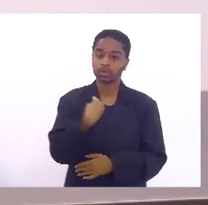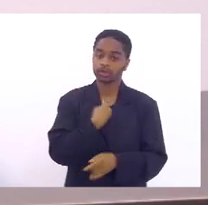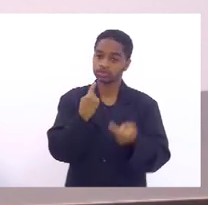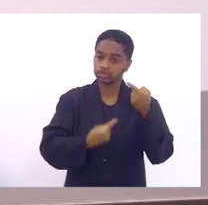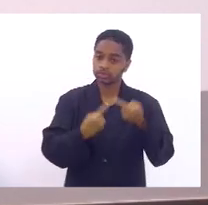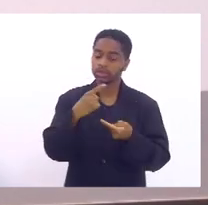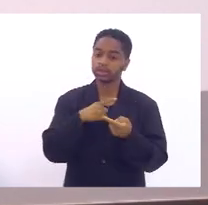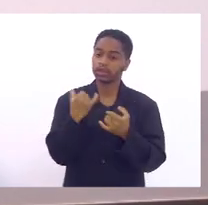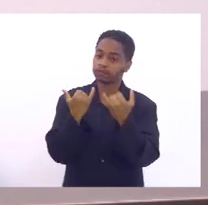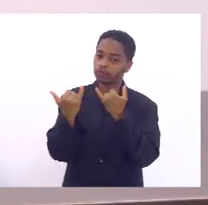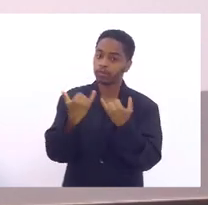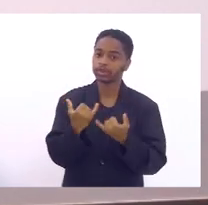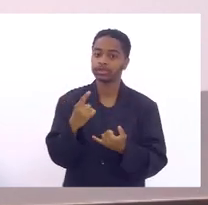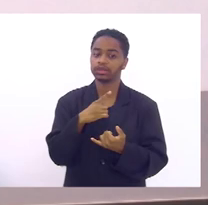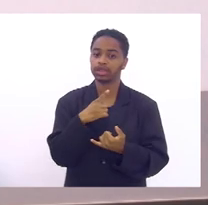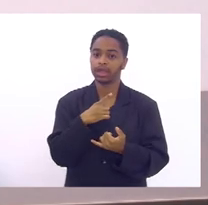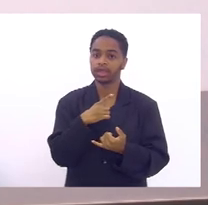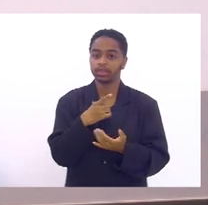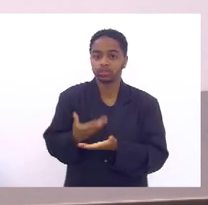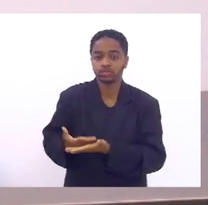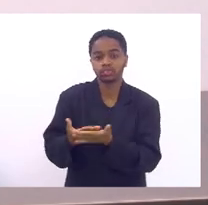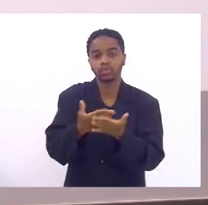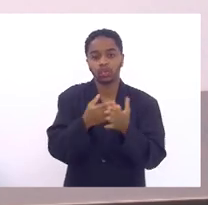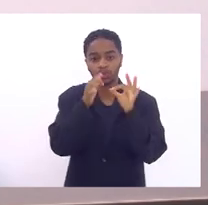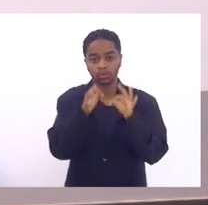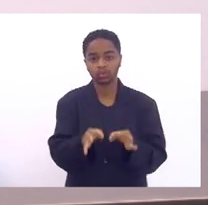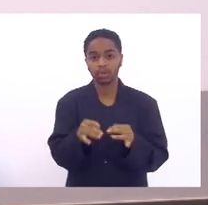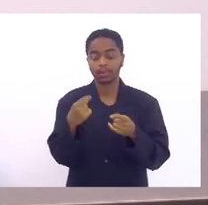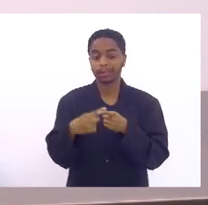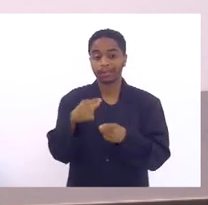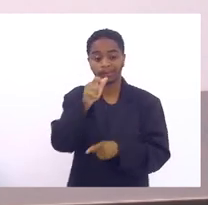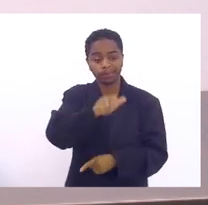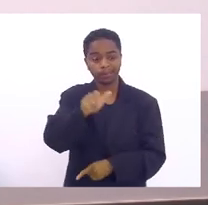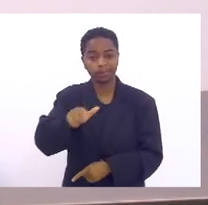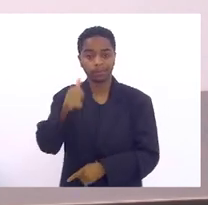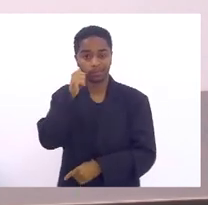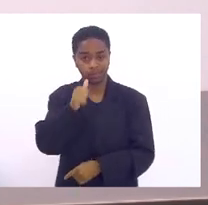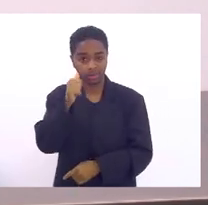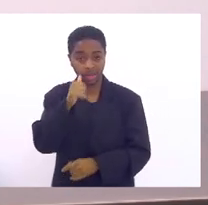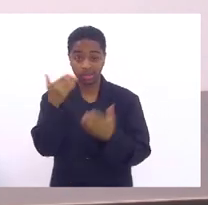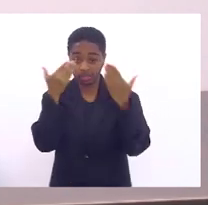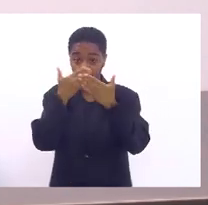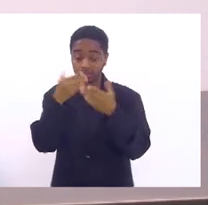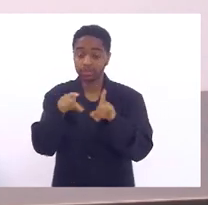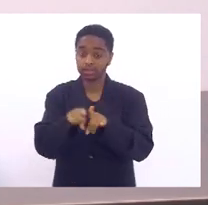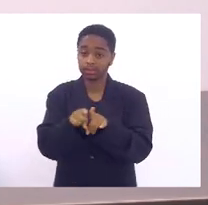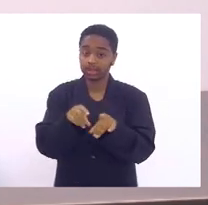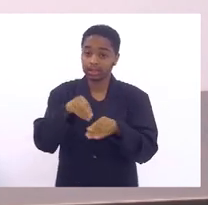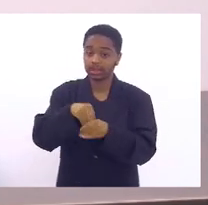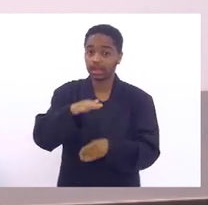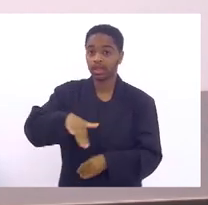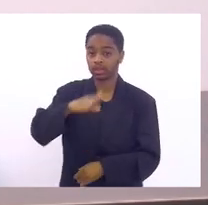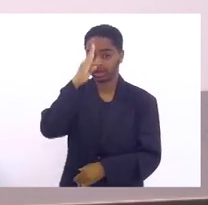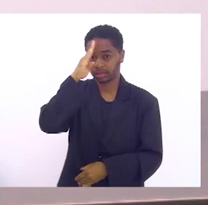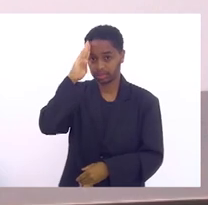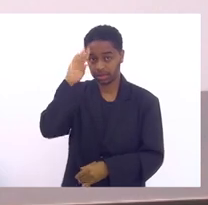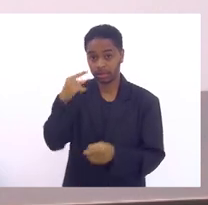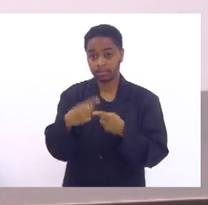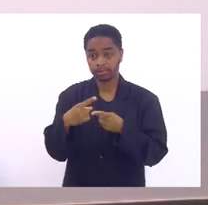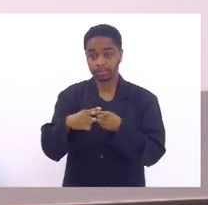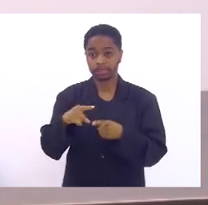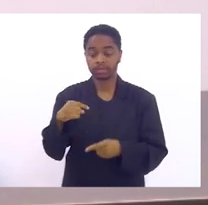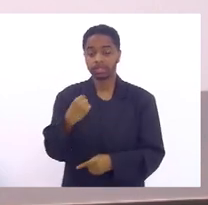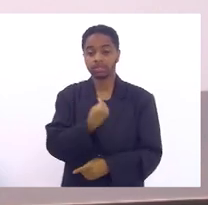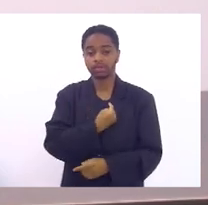dados que a gente tenha mais números que a gente tenha mais estudos né porque a mulher ela invisibilizada até na academia até no estudo acadêmico a gente dedica menos